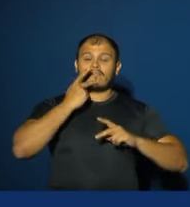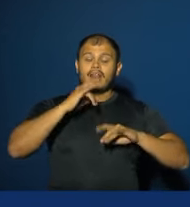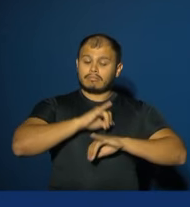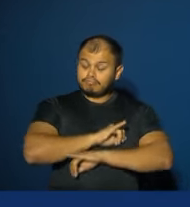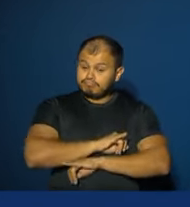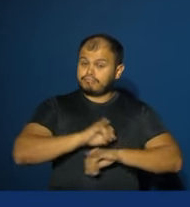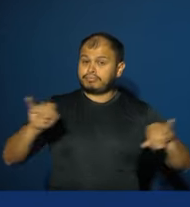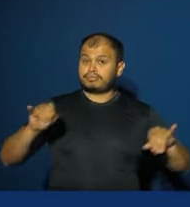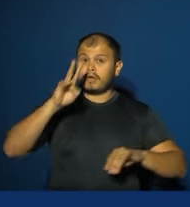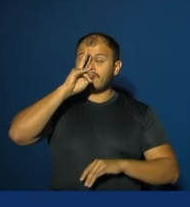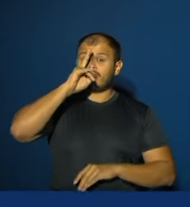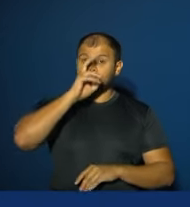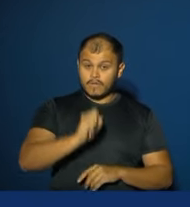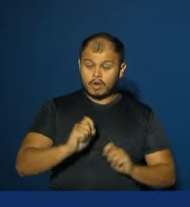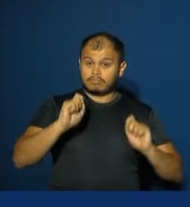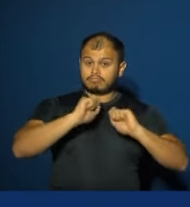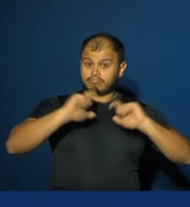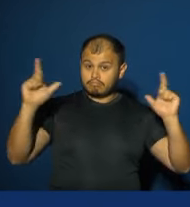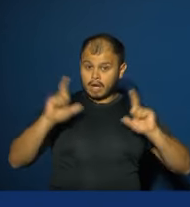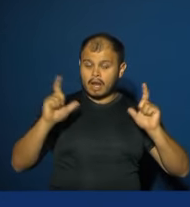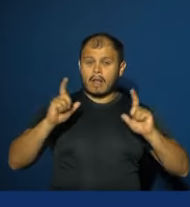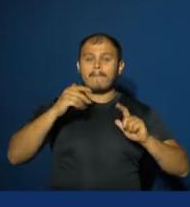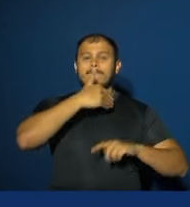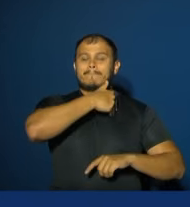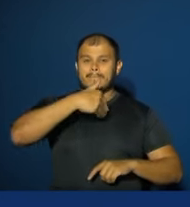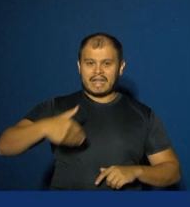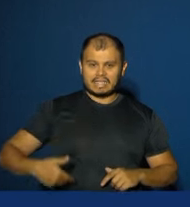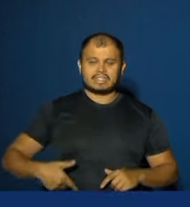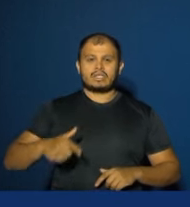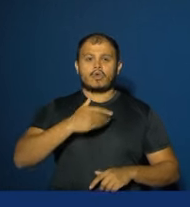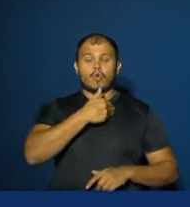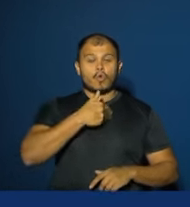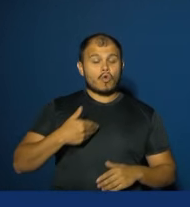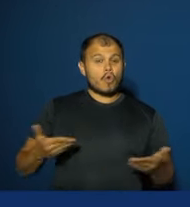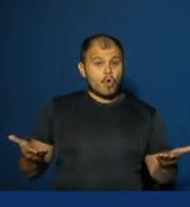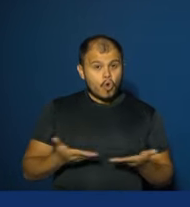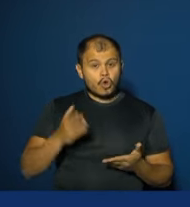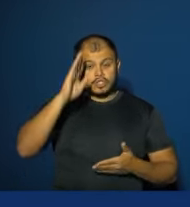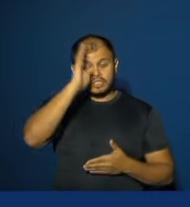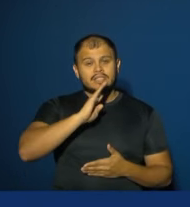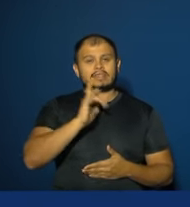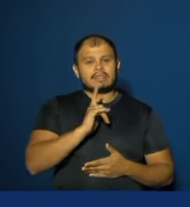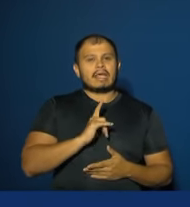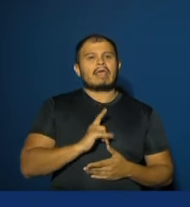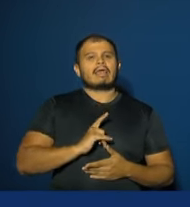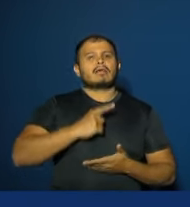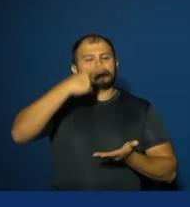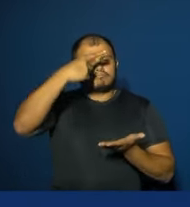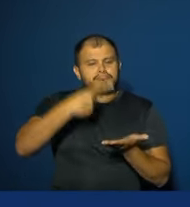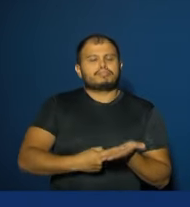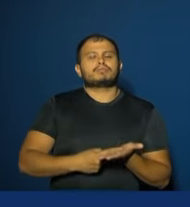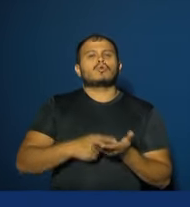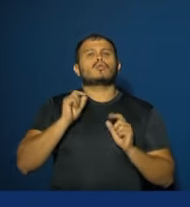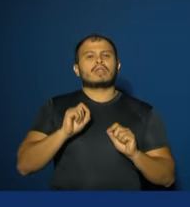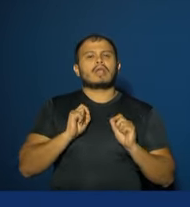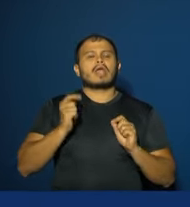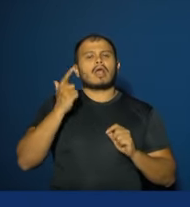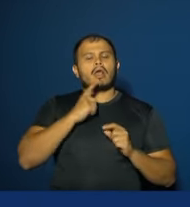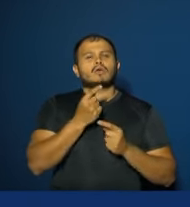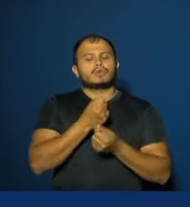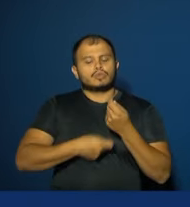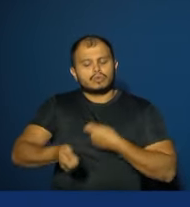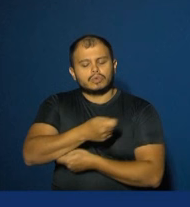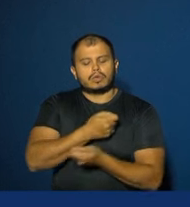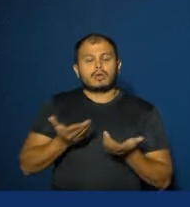garrafais. O Brasil e o atual governo têm absoluto compromisso com o equilíbrio das contas públicas e